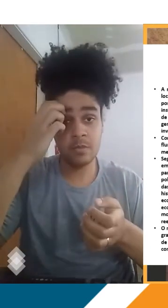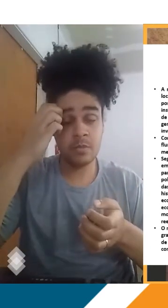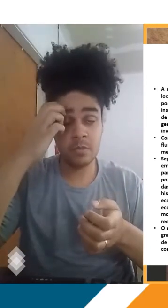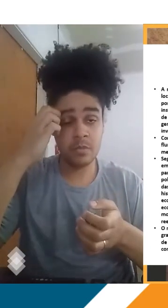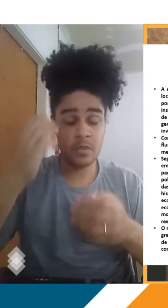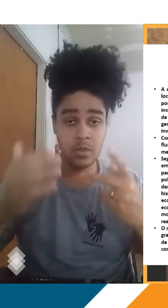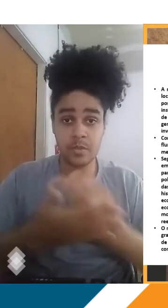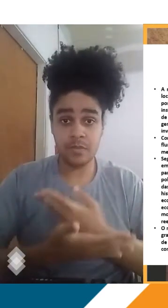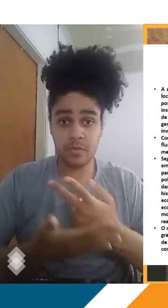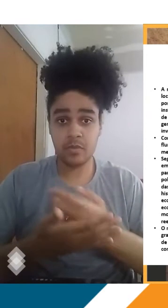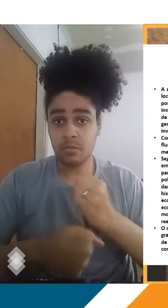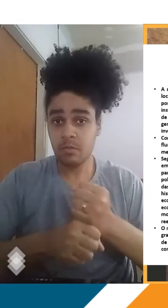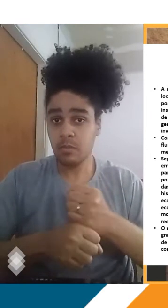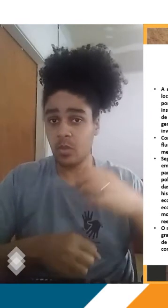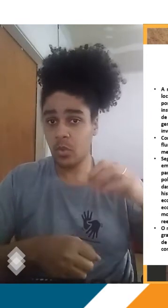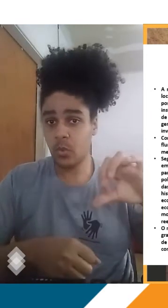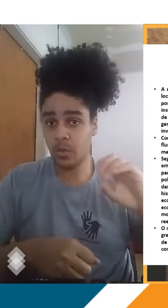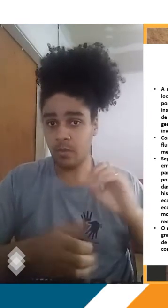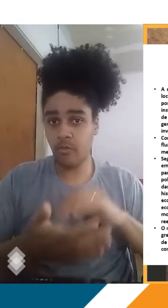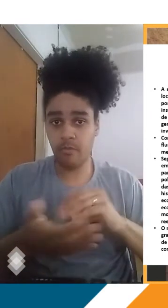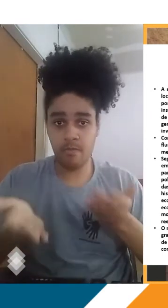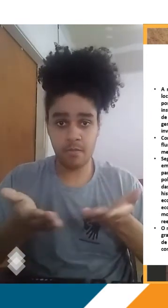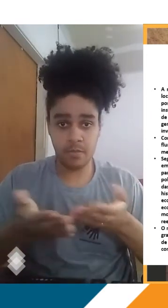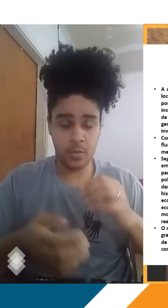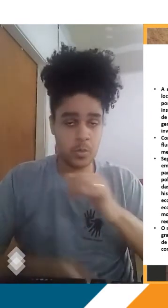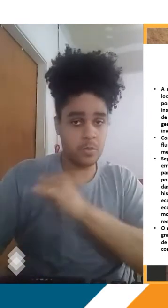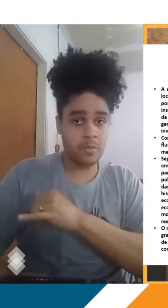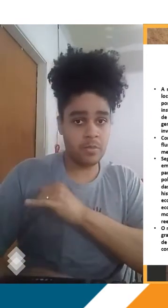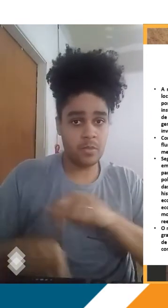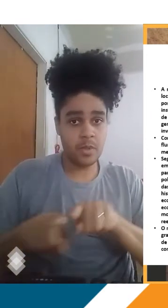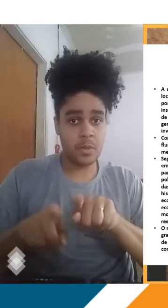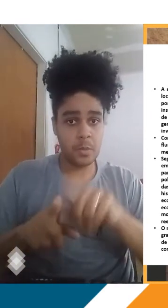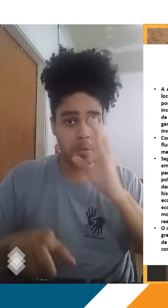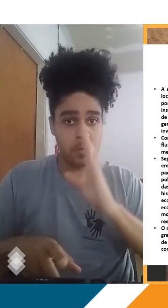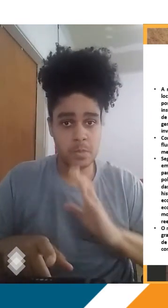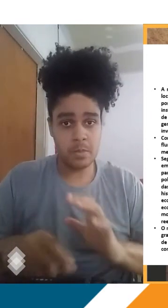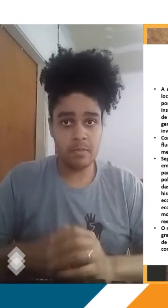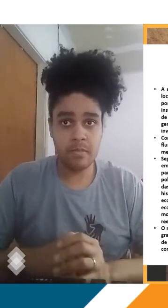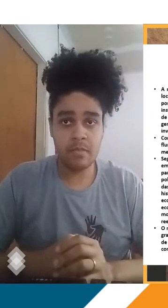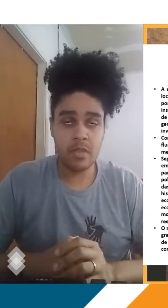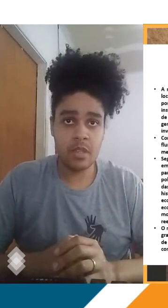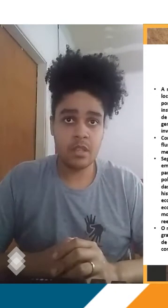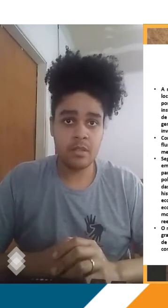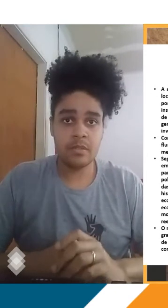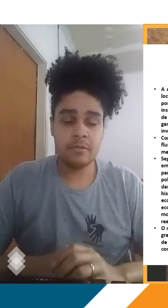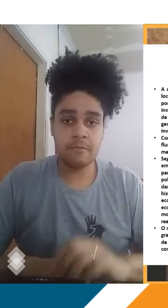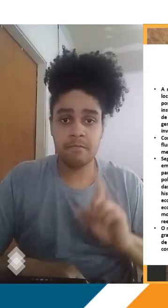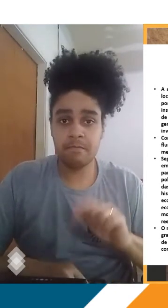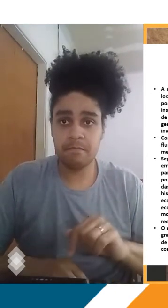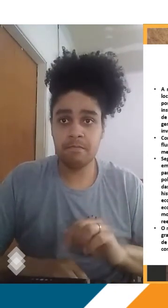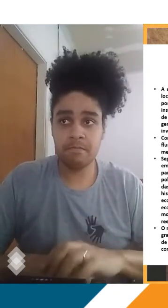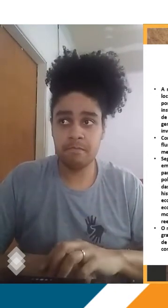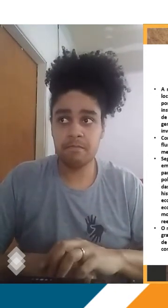que acontece desde os anos 90 aos dias atuais, tanto no Rio quanto no Brasil, e no caso específico do Rio de Janeiro, ele é